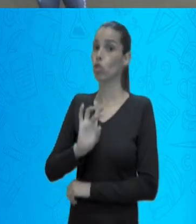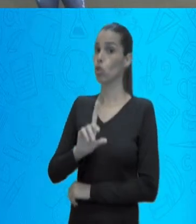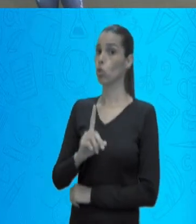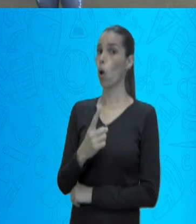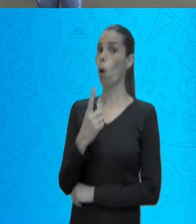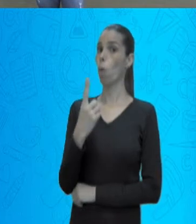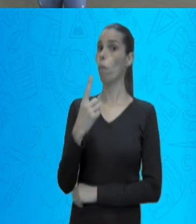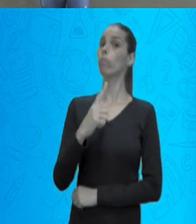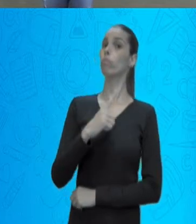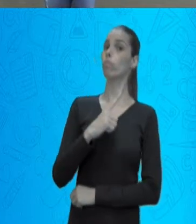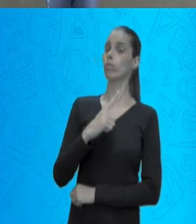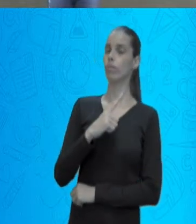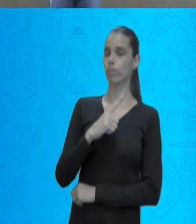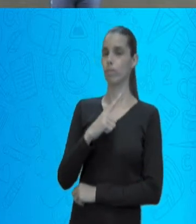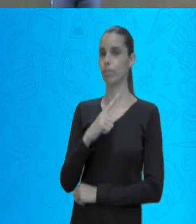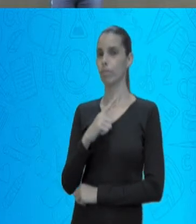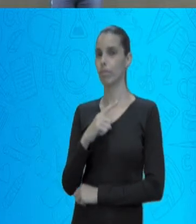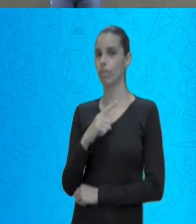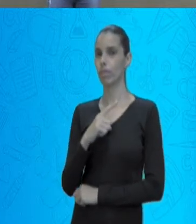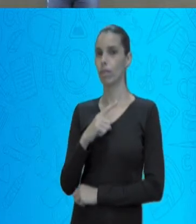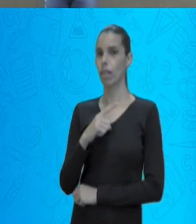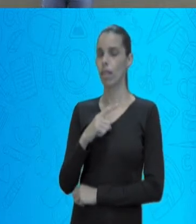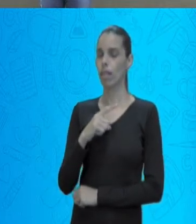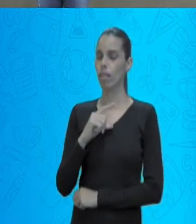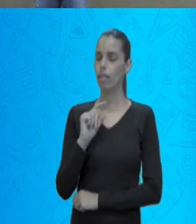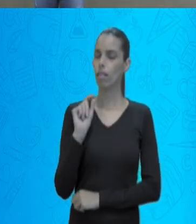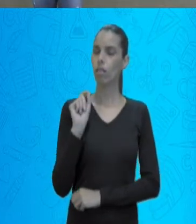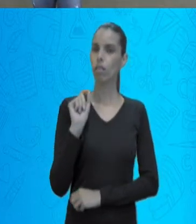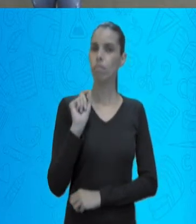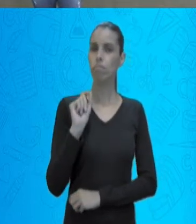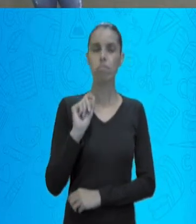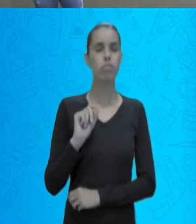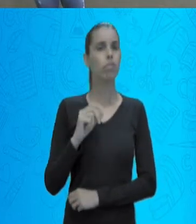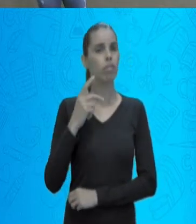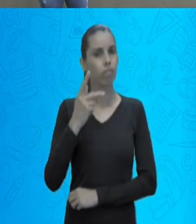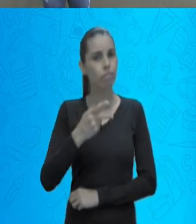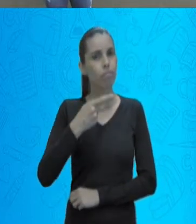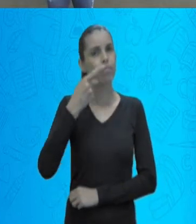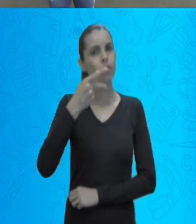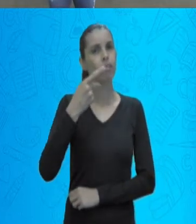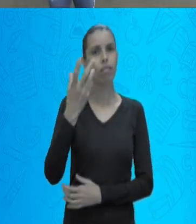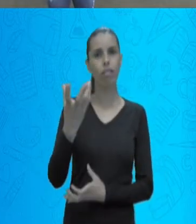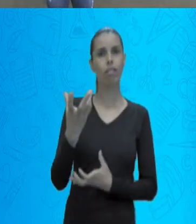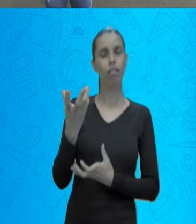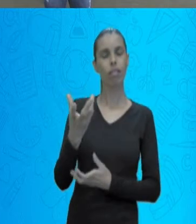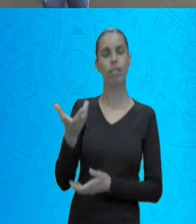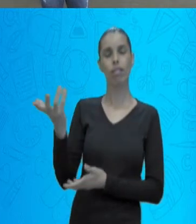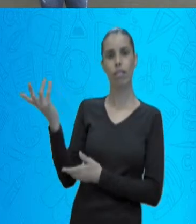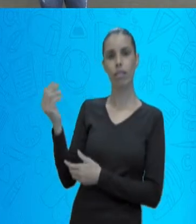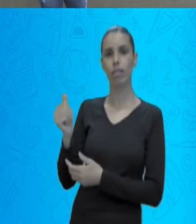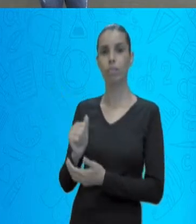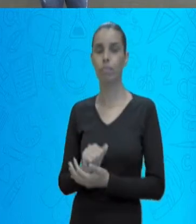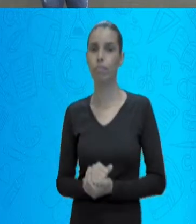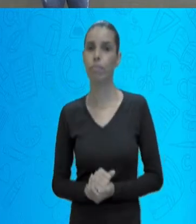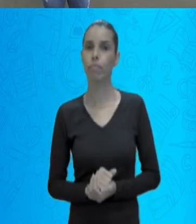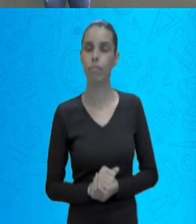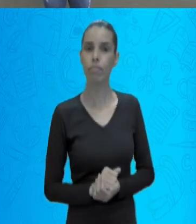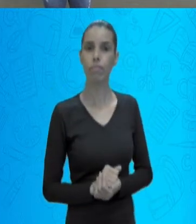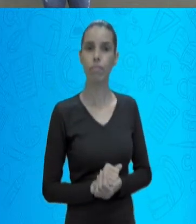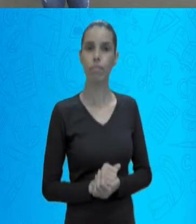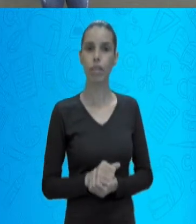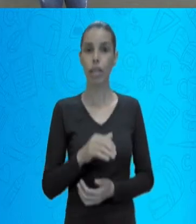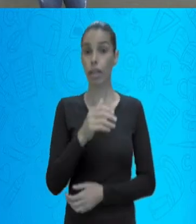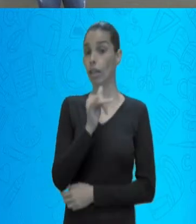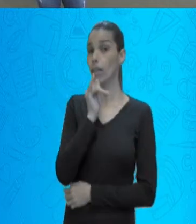Ele está querendo dizer assim, mãe, aqui só tem alguma coisa. Mãe, a mãe pediu, por exemplo, pega para mim